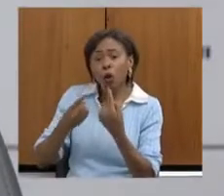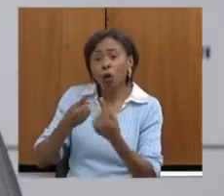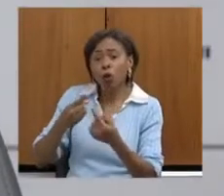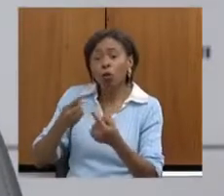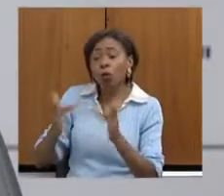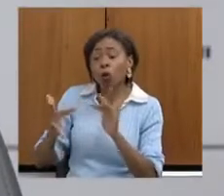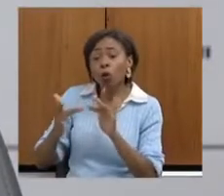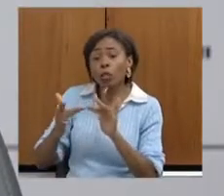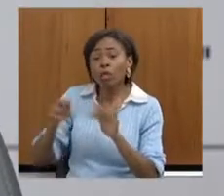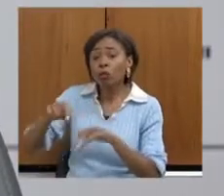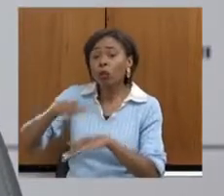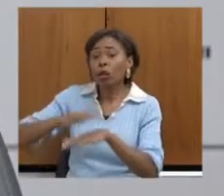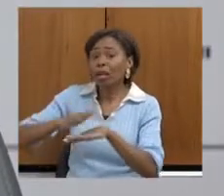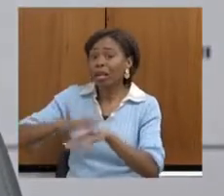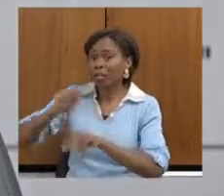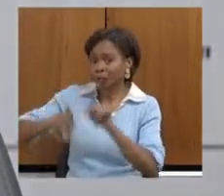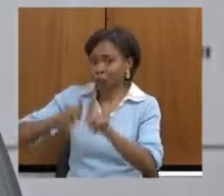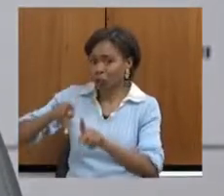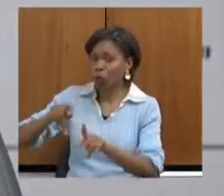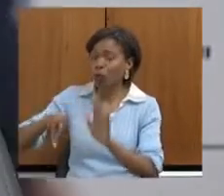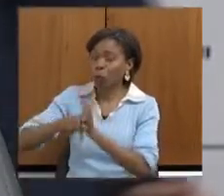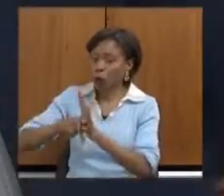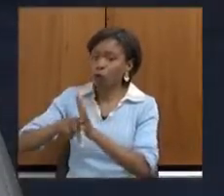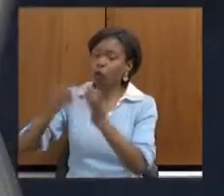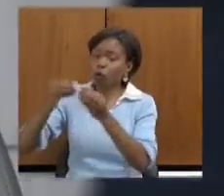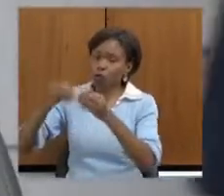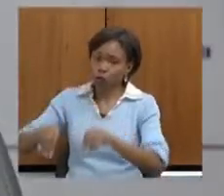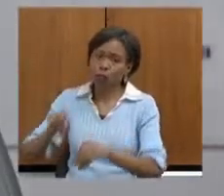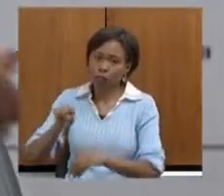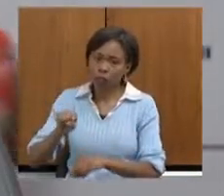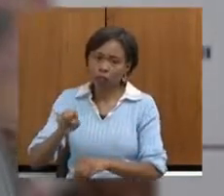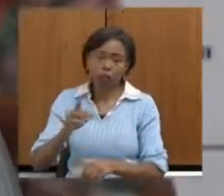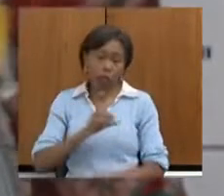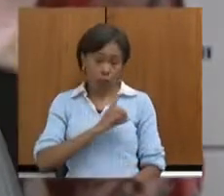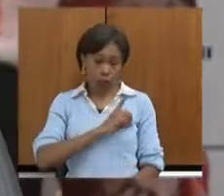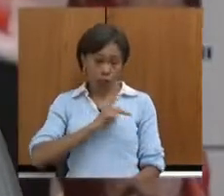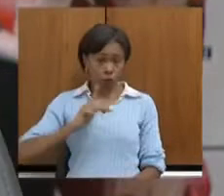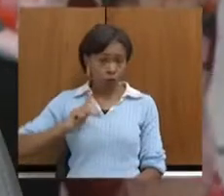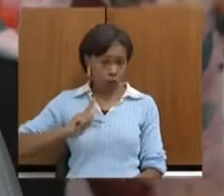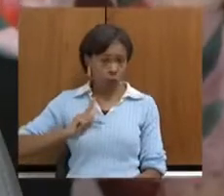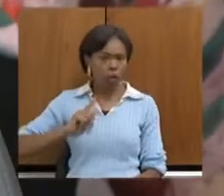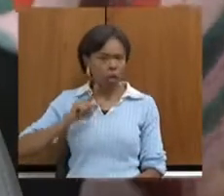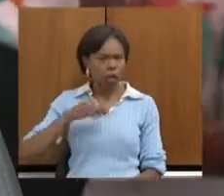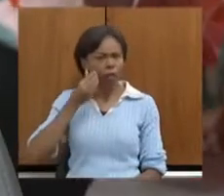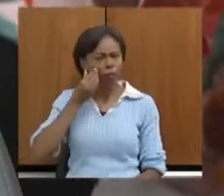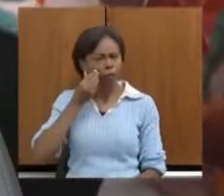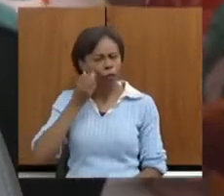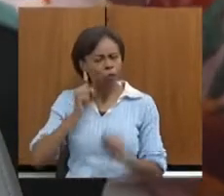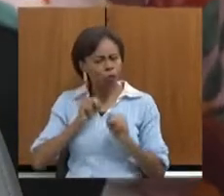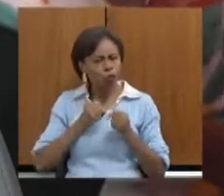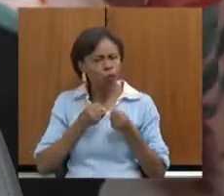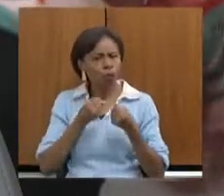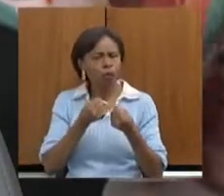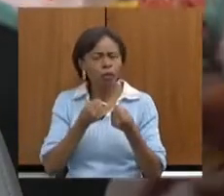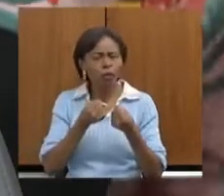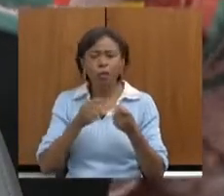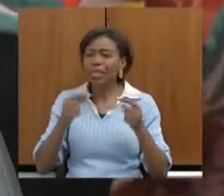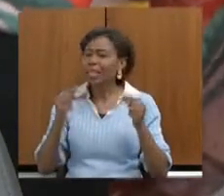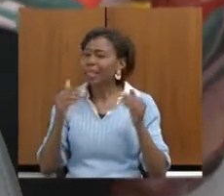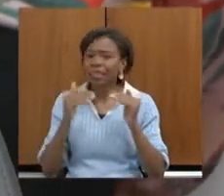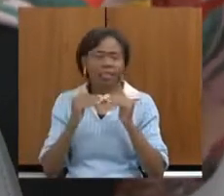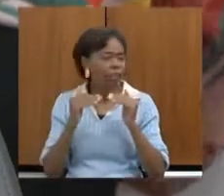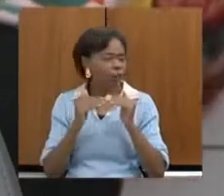processo a presença da Defensoria como testemunha de um esforço não equivale nem nunca